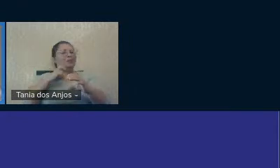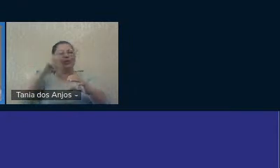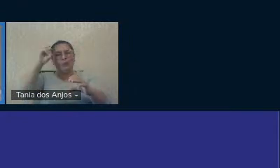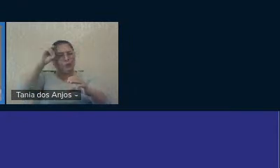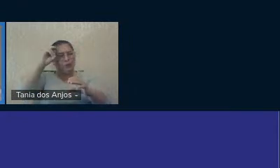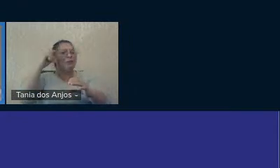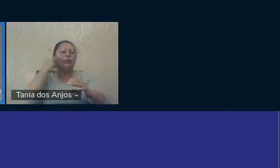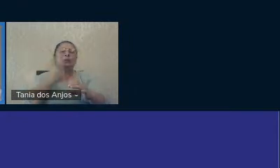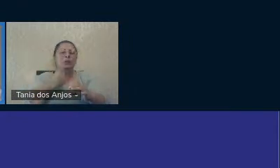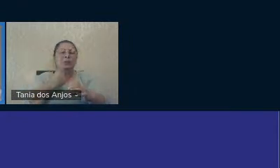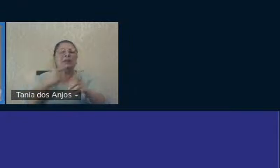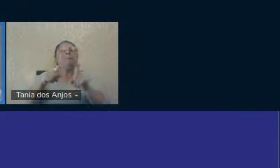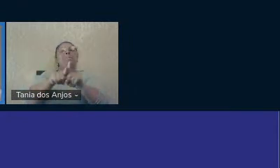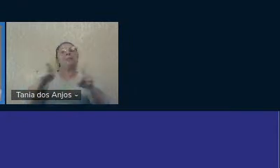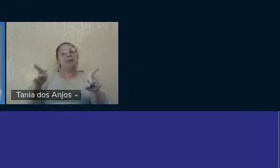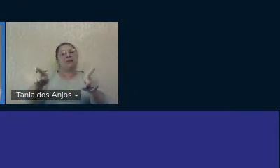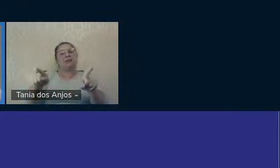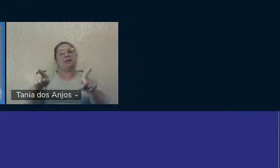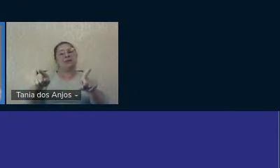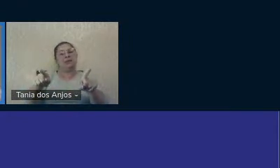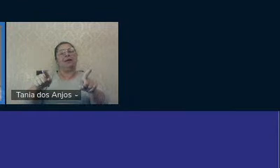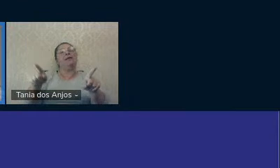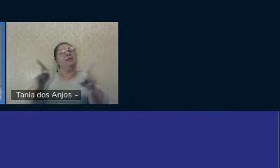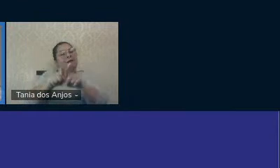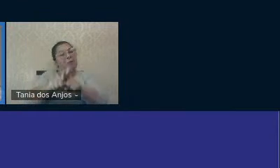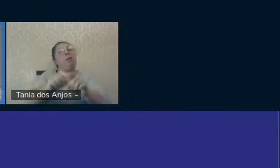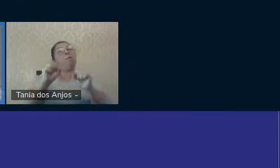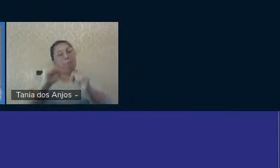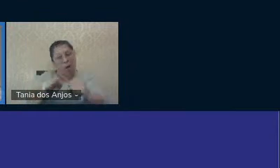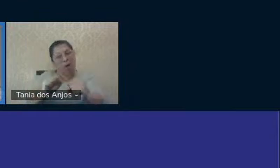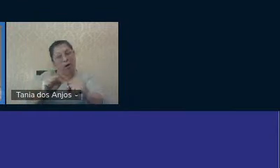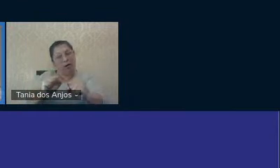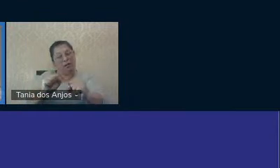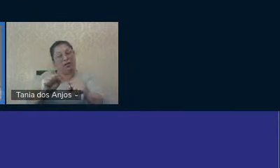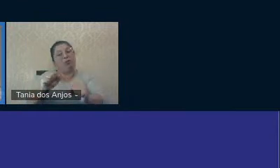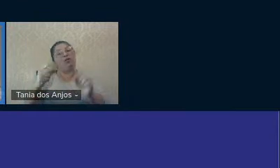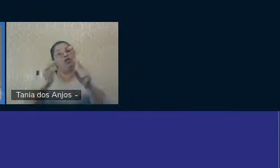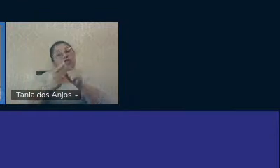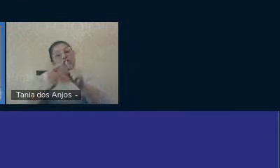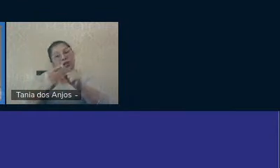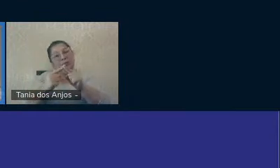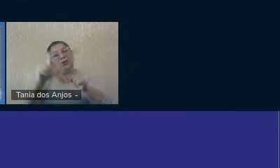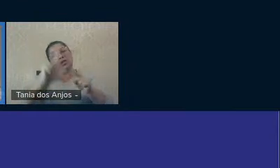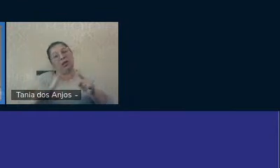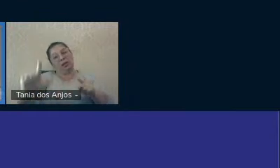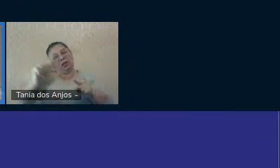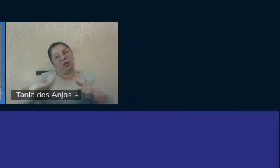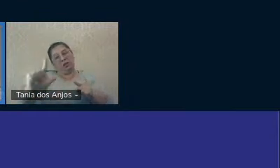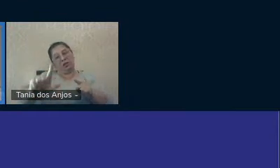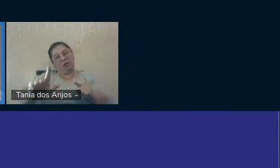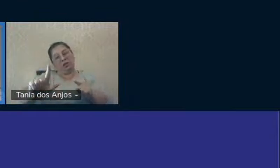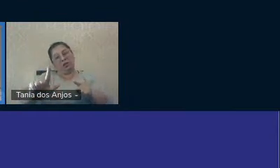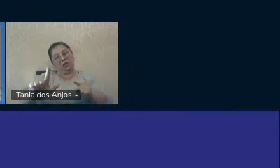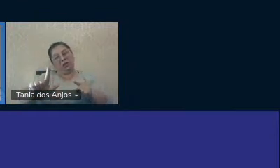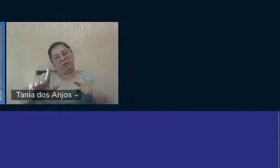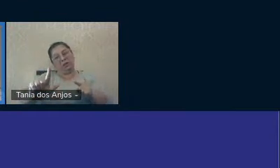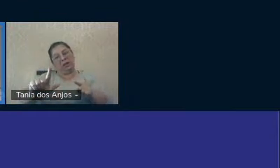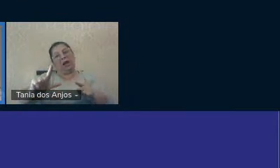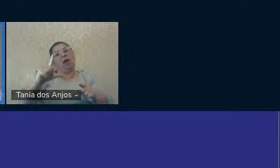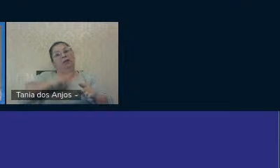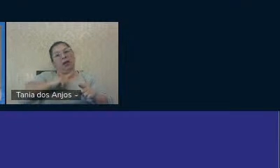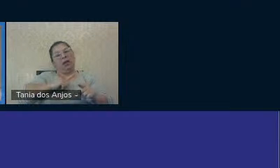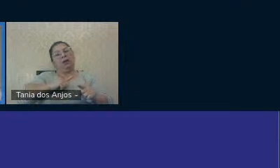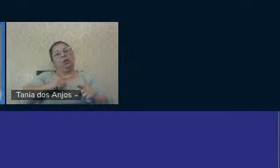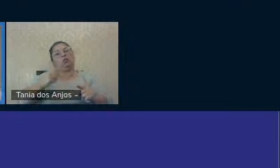dos surdos, mas ela também pode ser considerada uma espécie de literatura. Segundo Sutton Spence, né, todas as